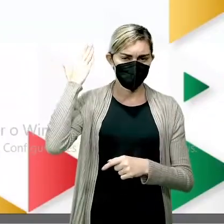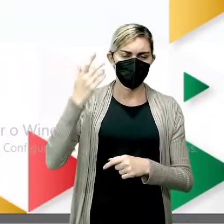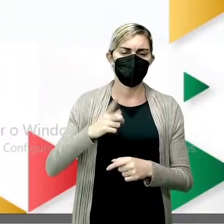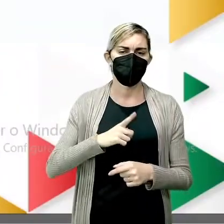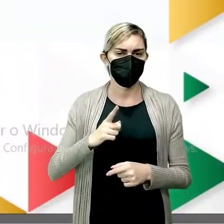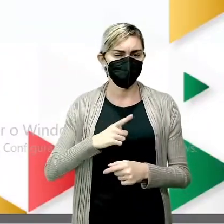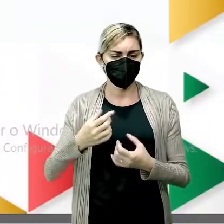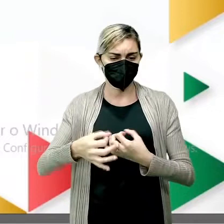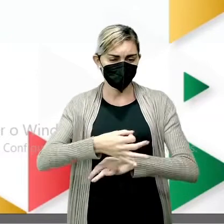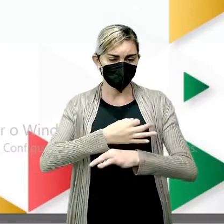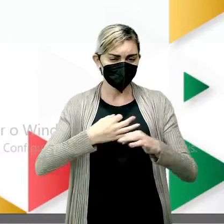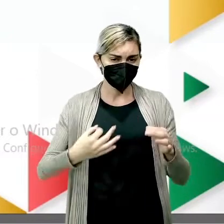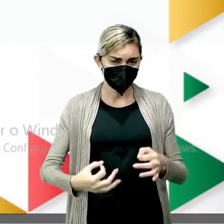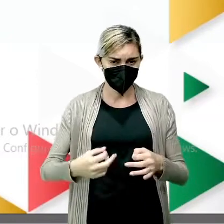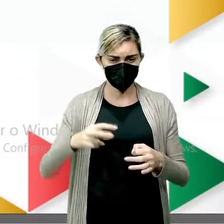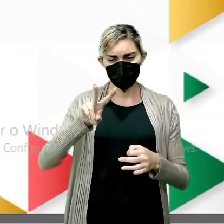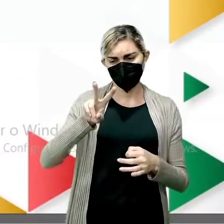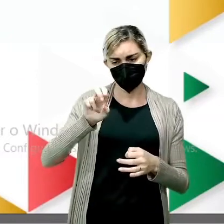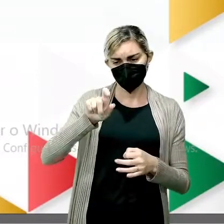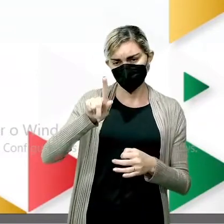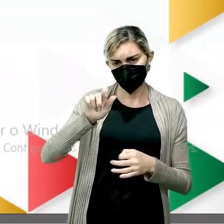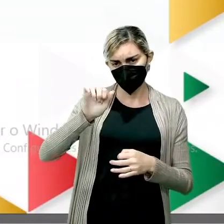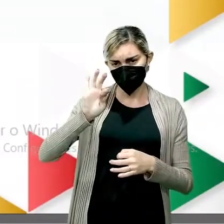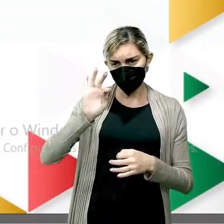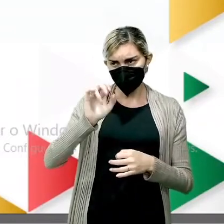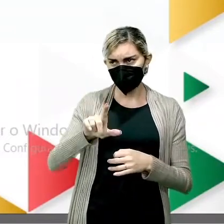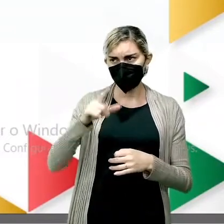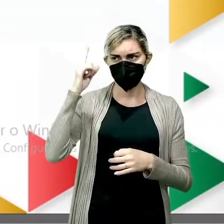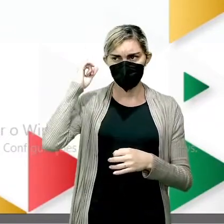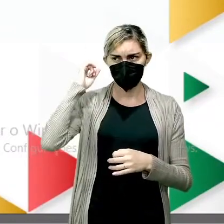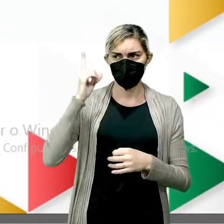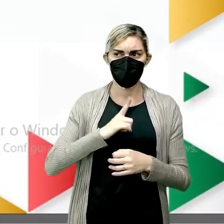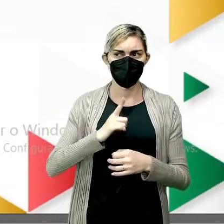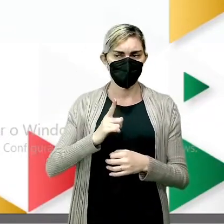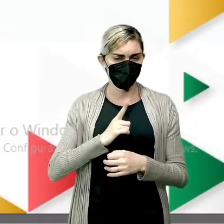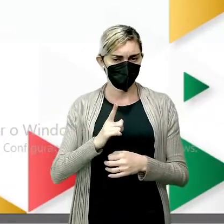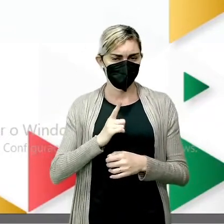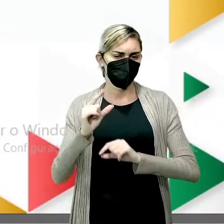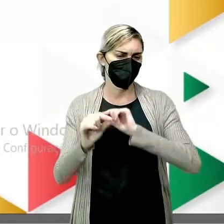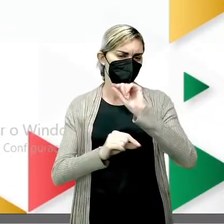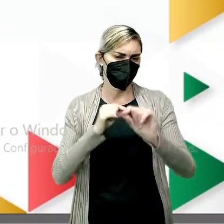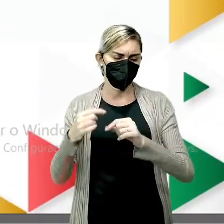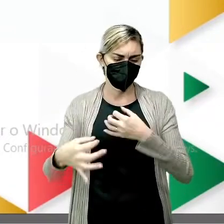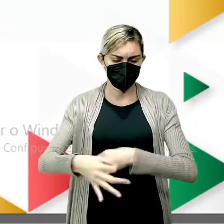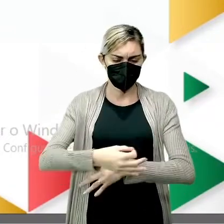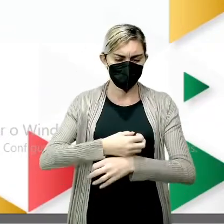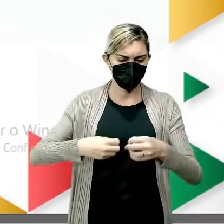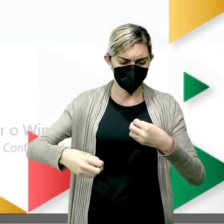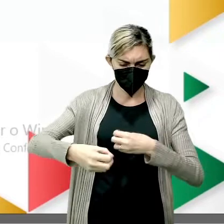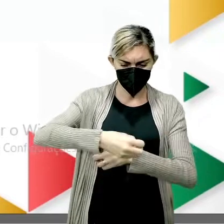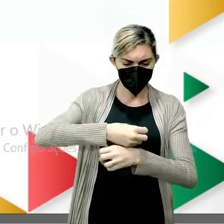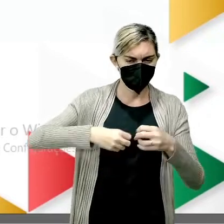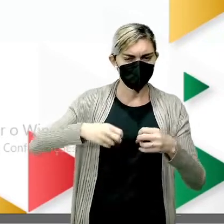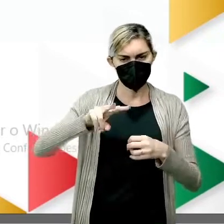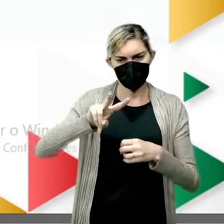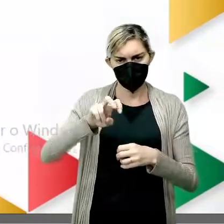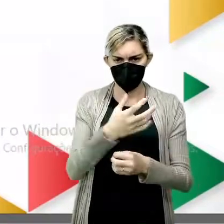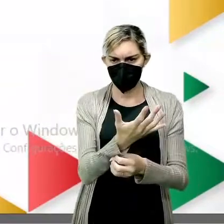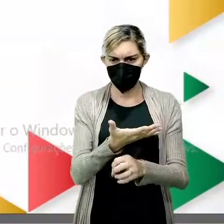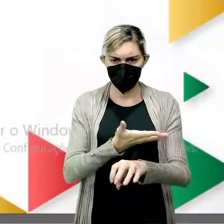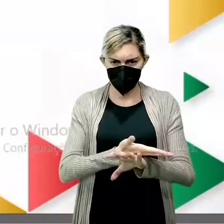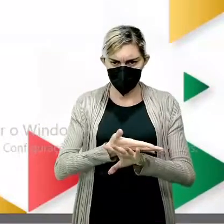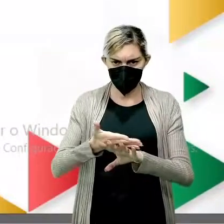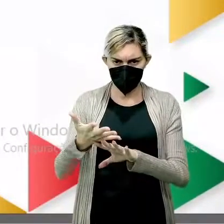célula vegetal. Aí na telinha a gente tem justamente o que é uma célula vegetal. Bora falar agora sobre a